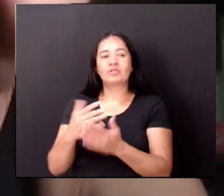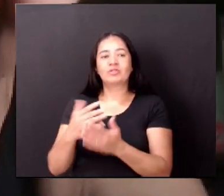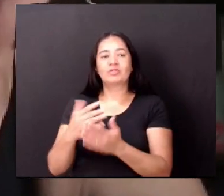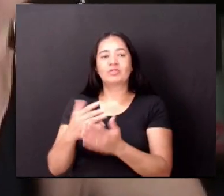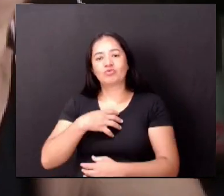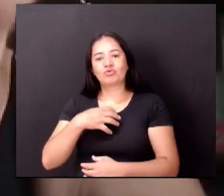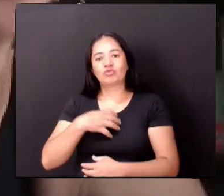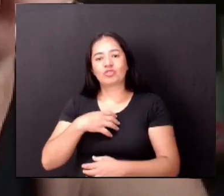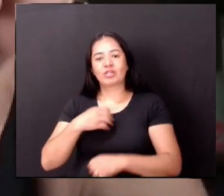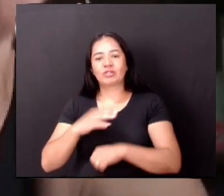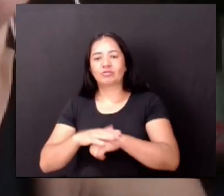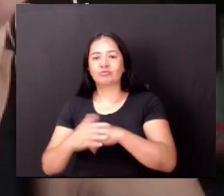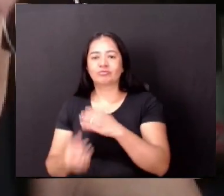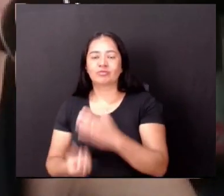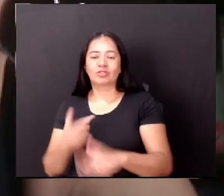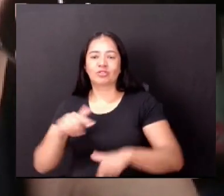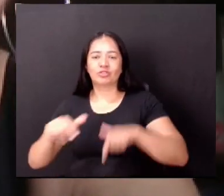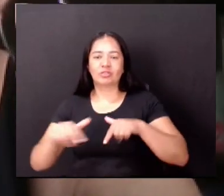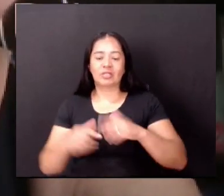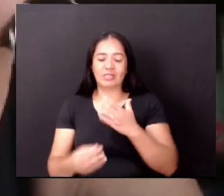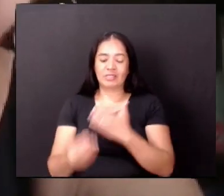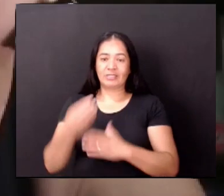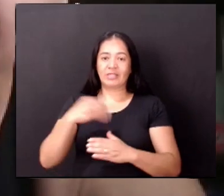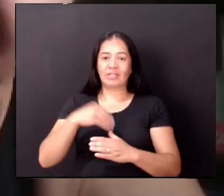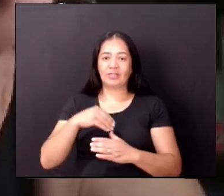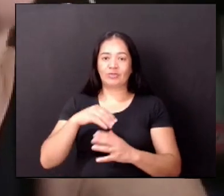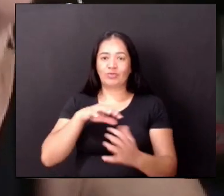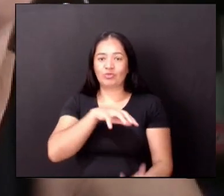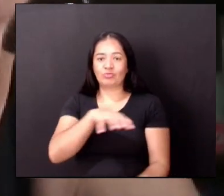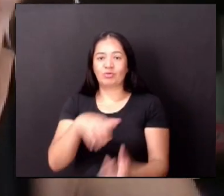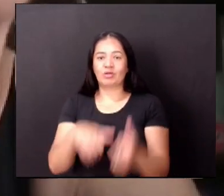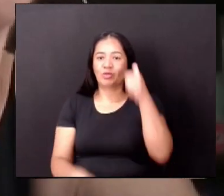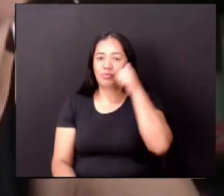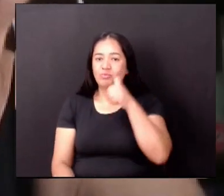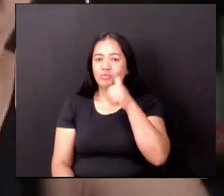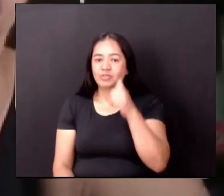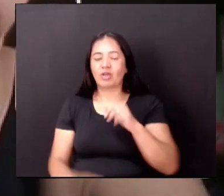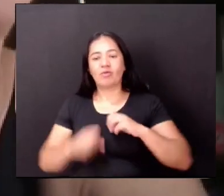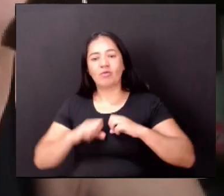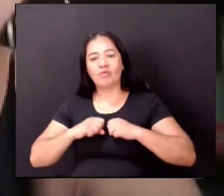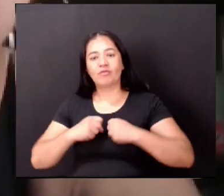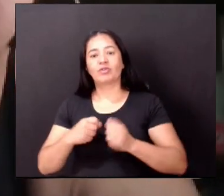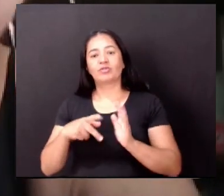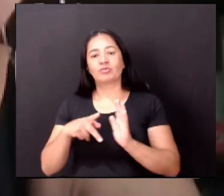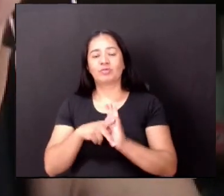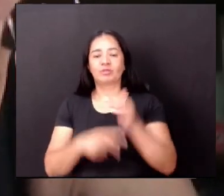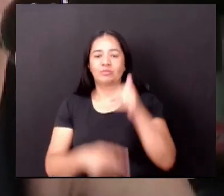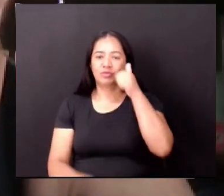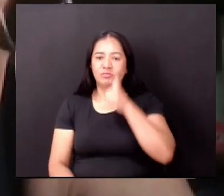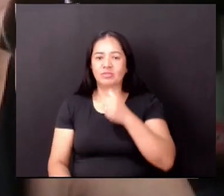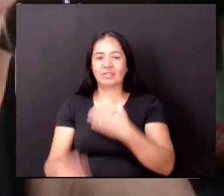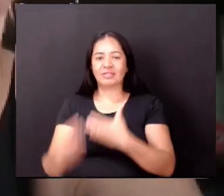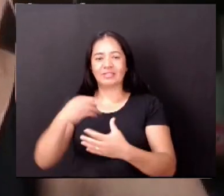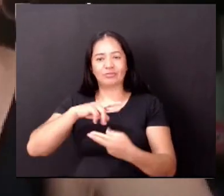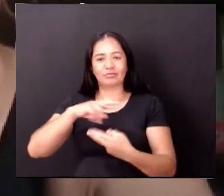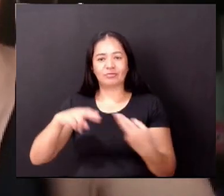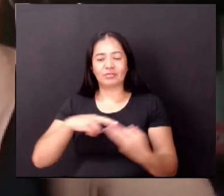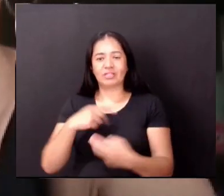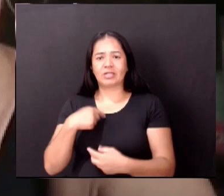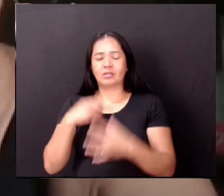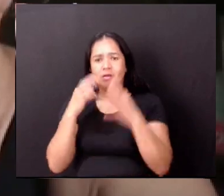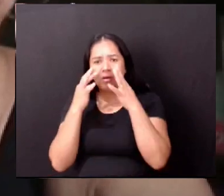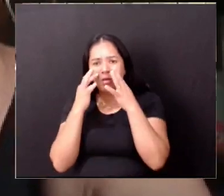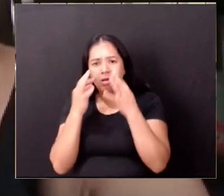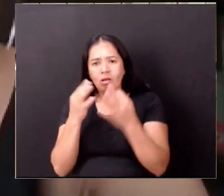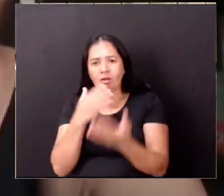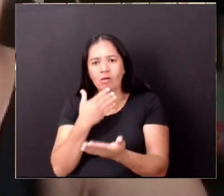a criar uma forma de trabalho. E foi muito dentro do universo feminino. É um esforço muito de mulheres na reciclagem. Isso é